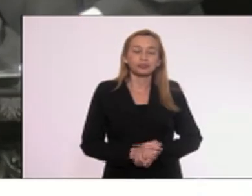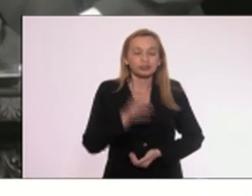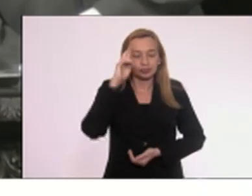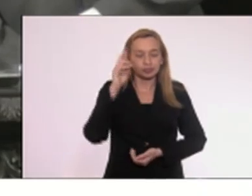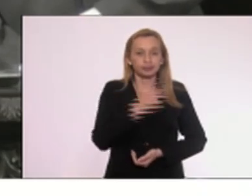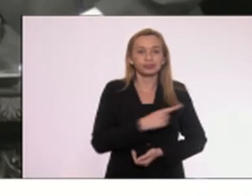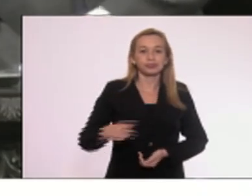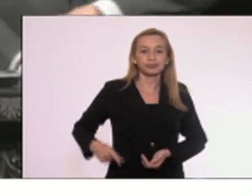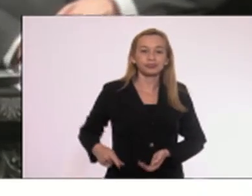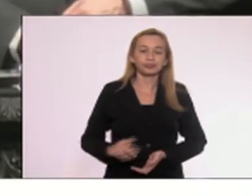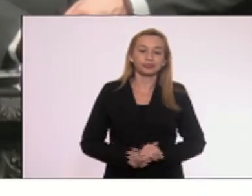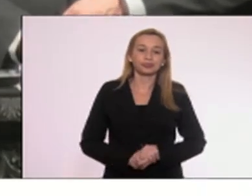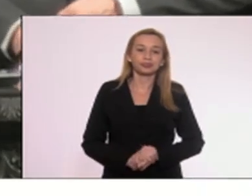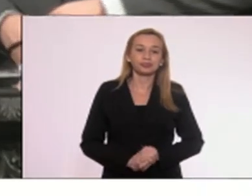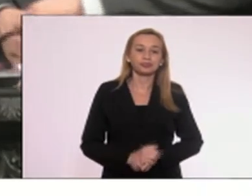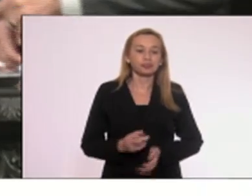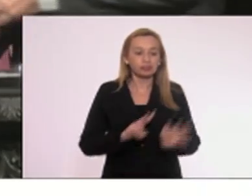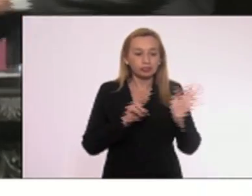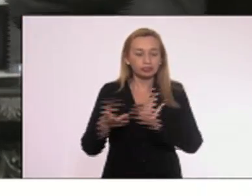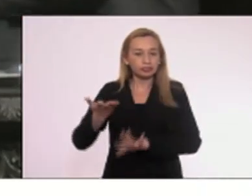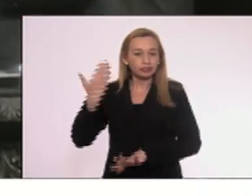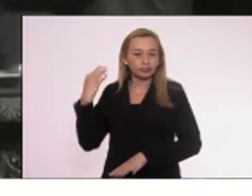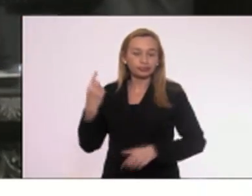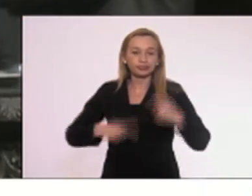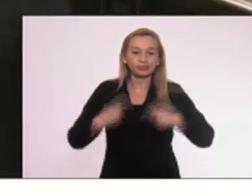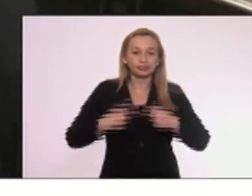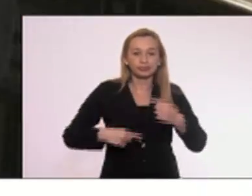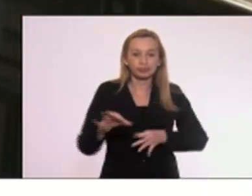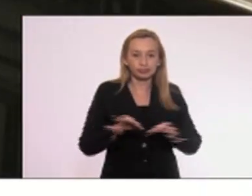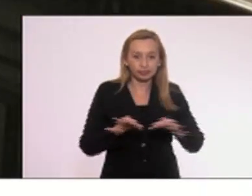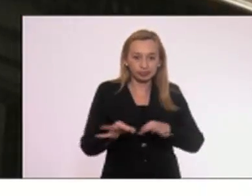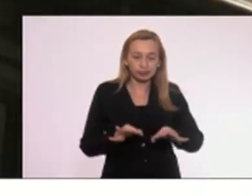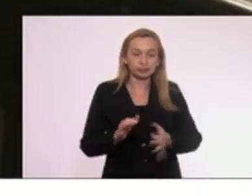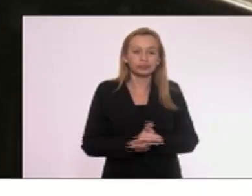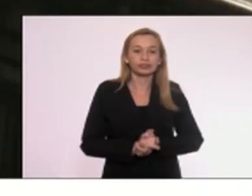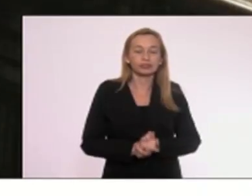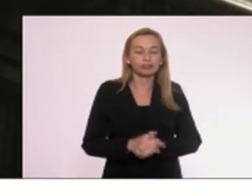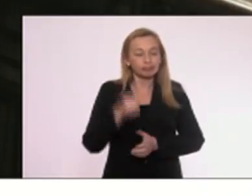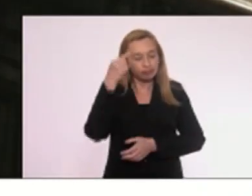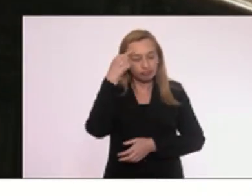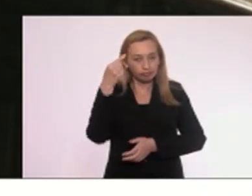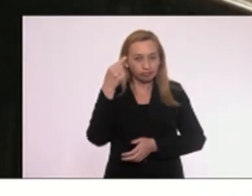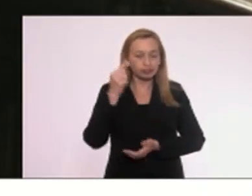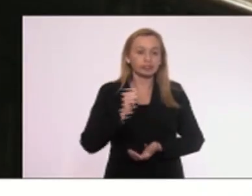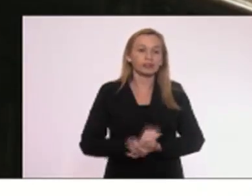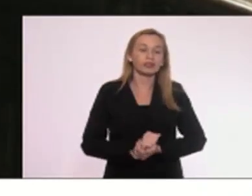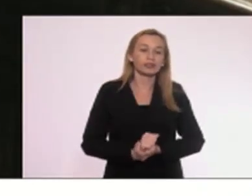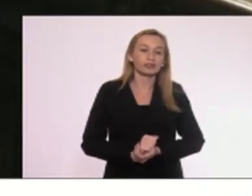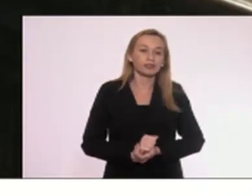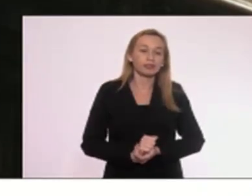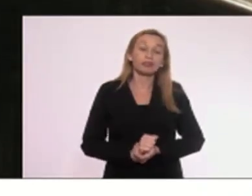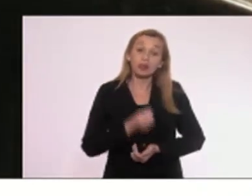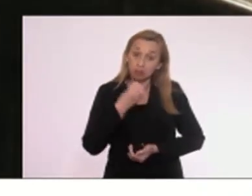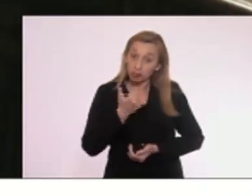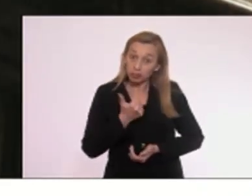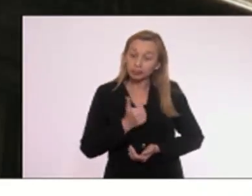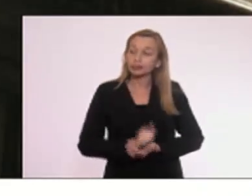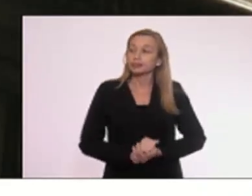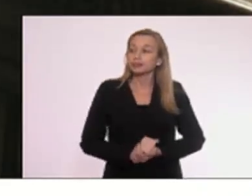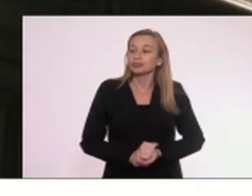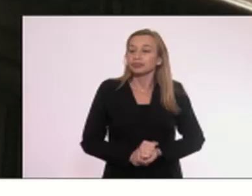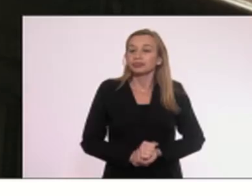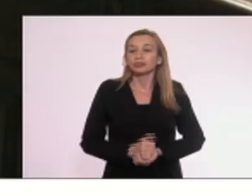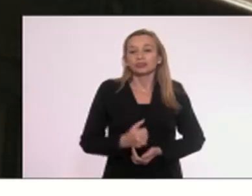Senhor presidente, semana passada discutimos o projeto. A ideia é meritória.